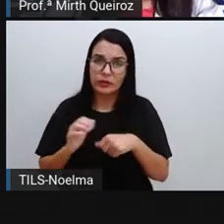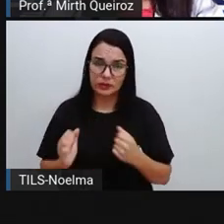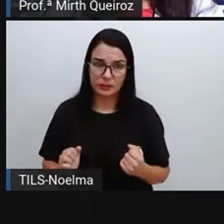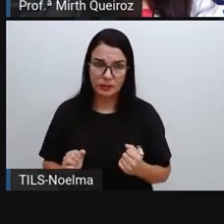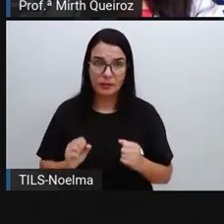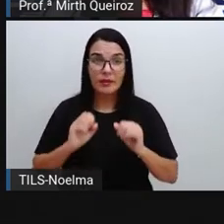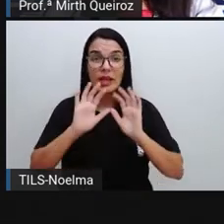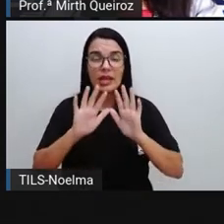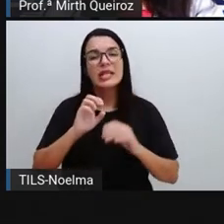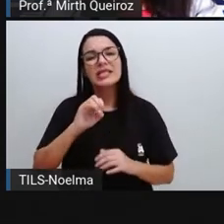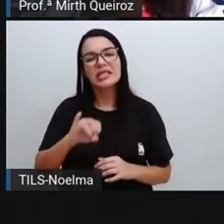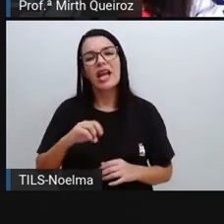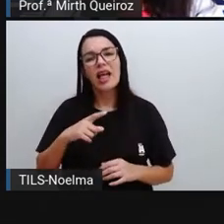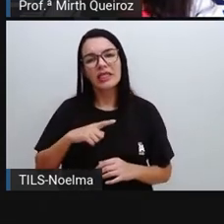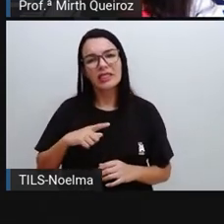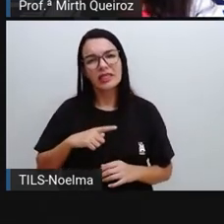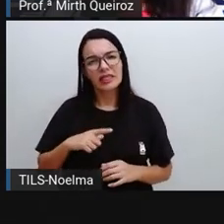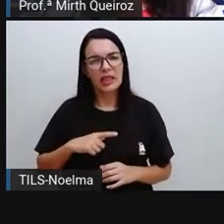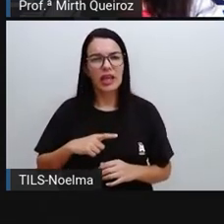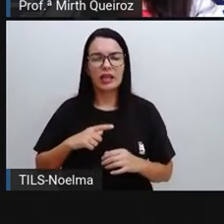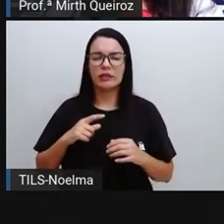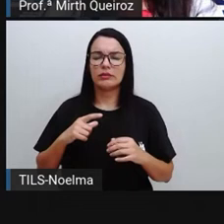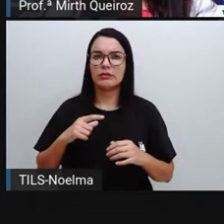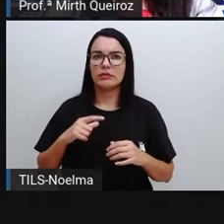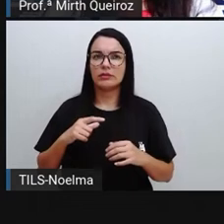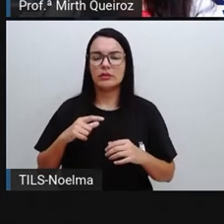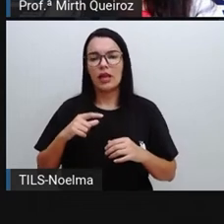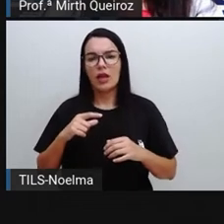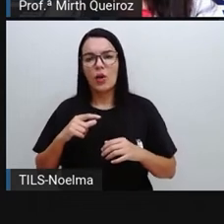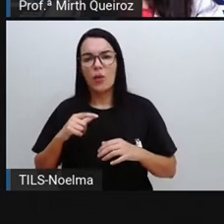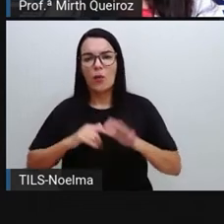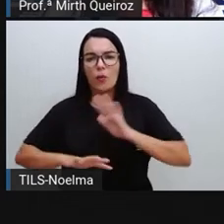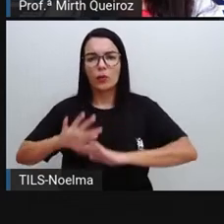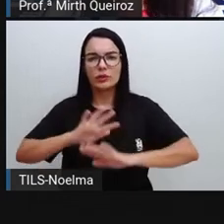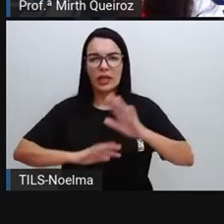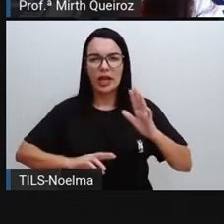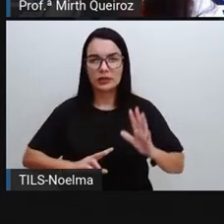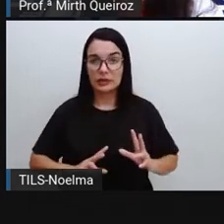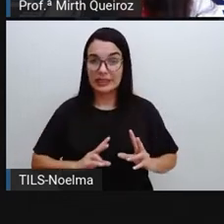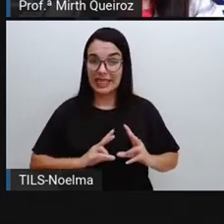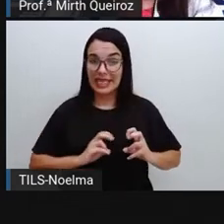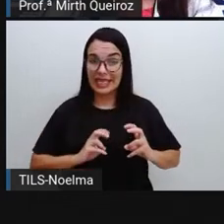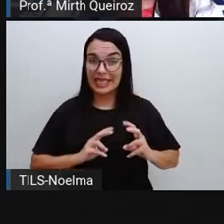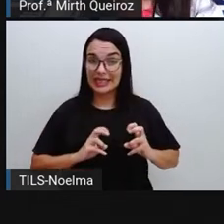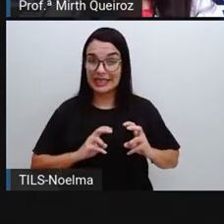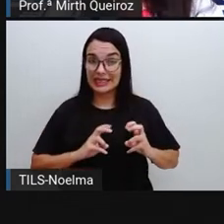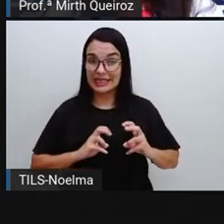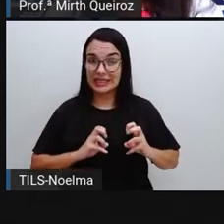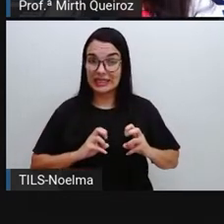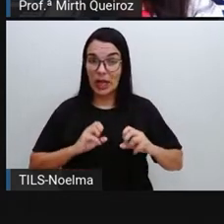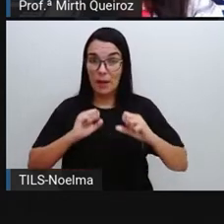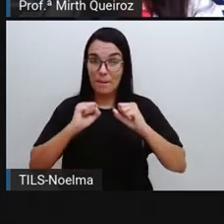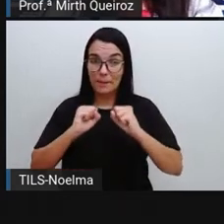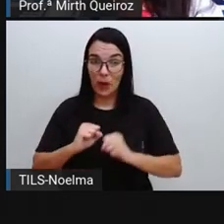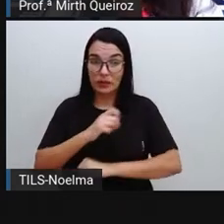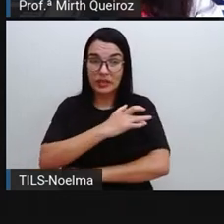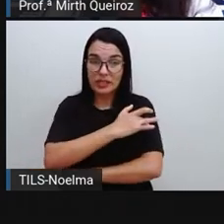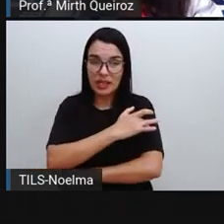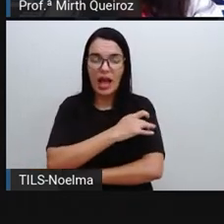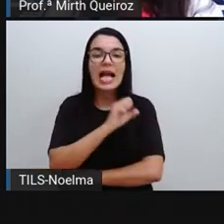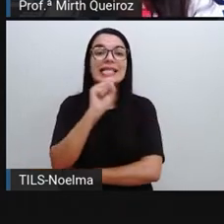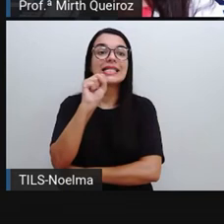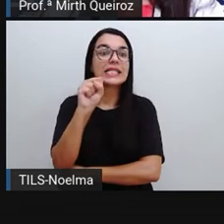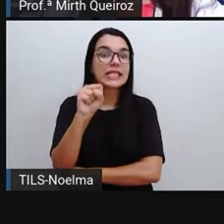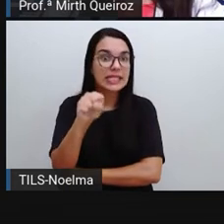Quem já tratou ou está em tratamento de câncer e deve se vacinar? Sim, não há restrições relacionadas a esse tipo de tratamento